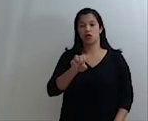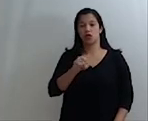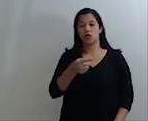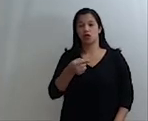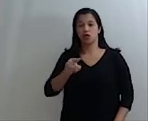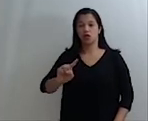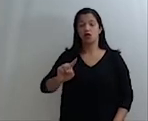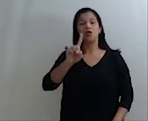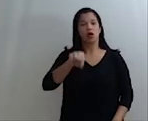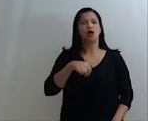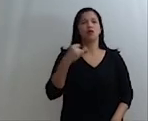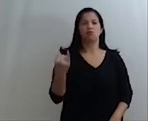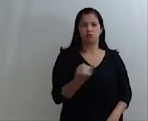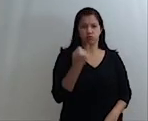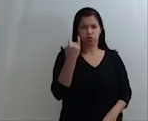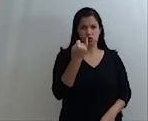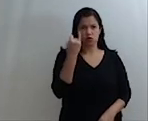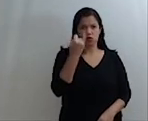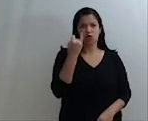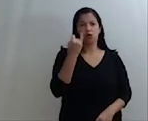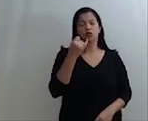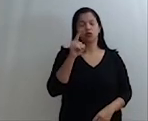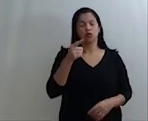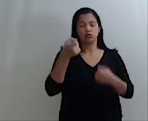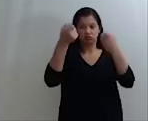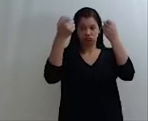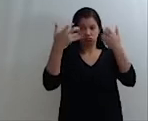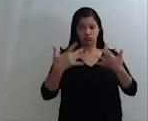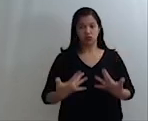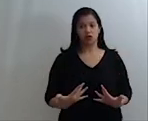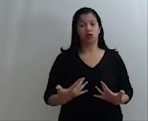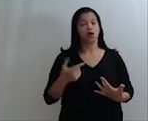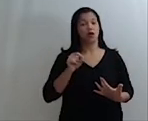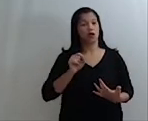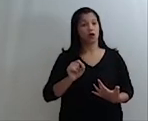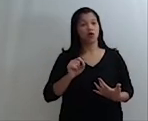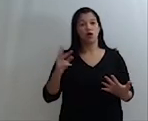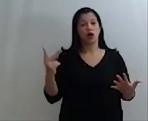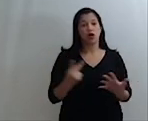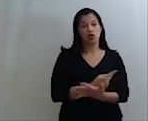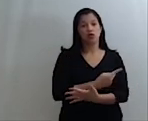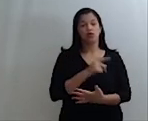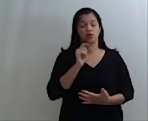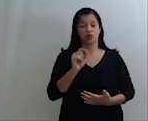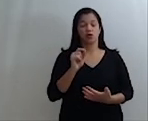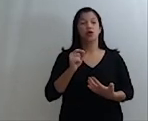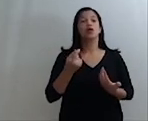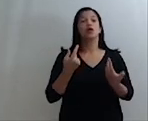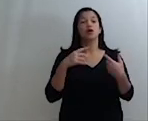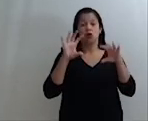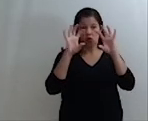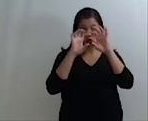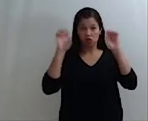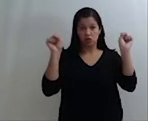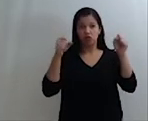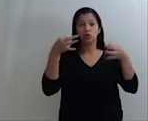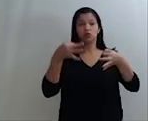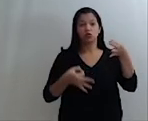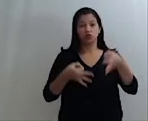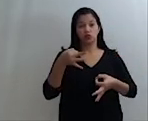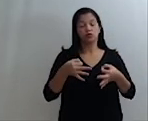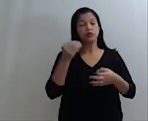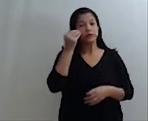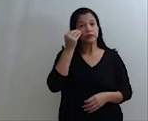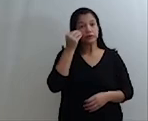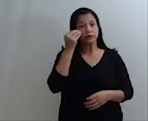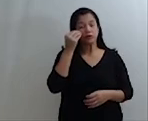discorrer a única coisa que gostaria de destacar sobre eh essa causa de diminuição é que o tribunal de justiça para afastar a a a causa